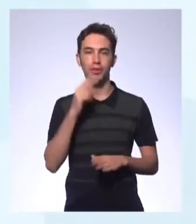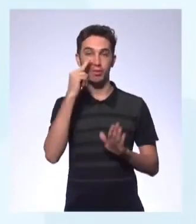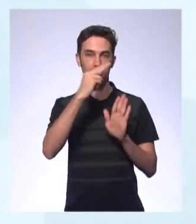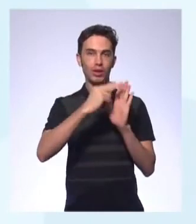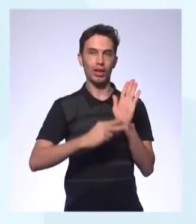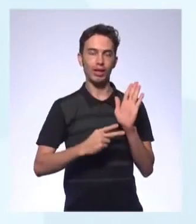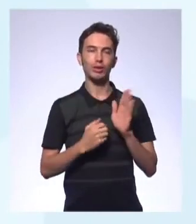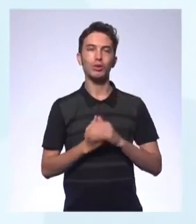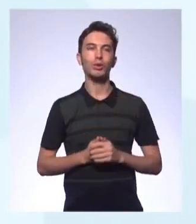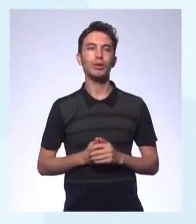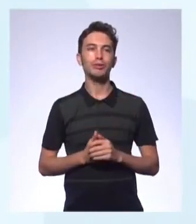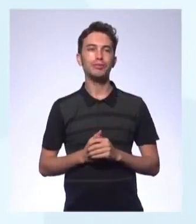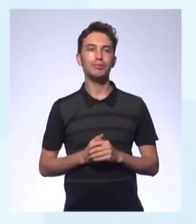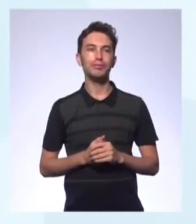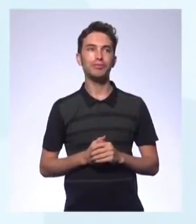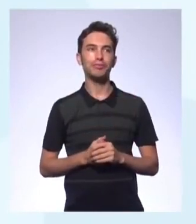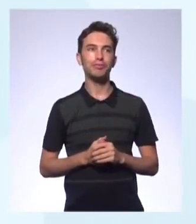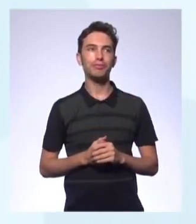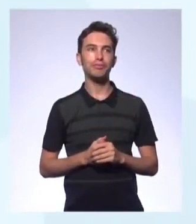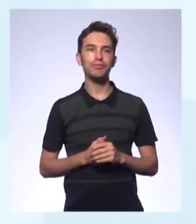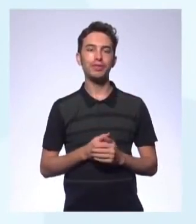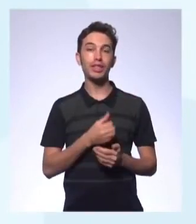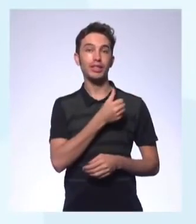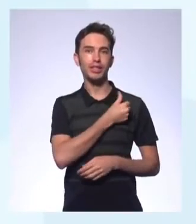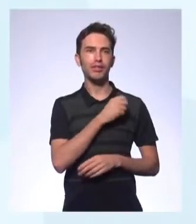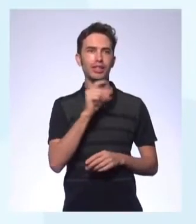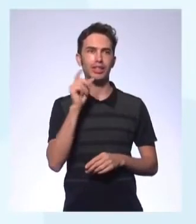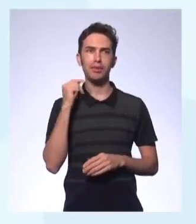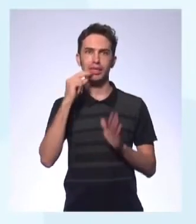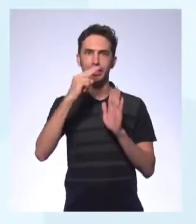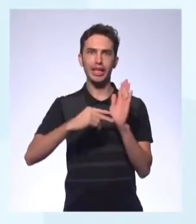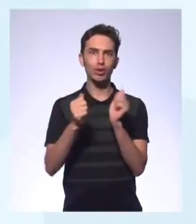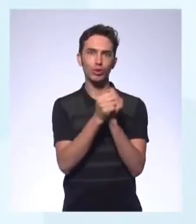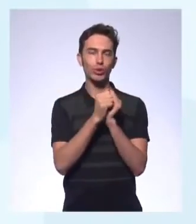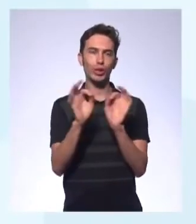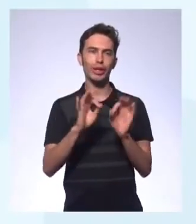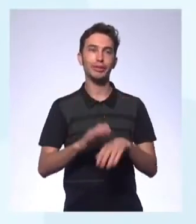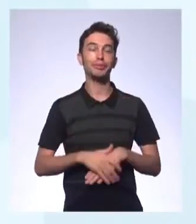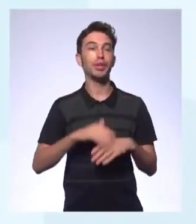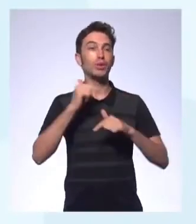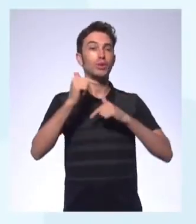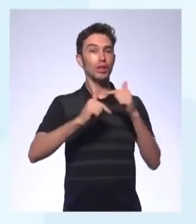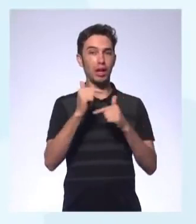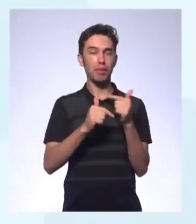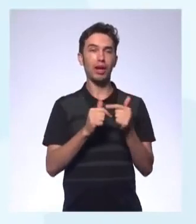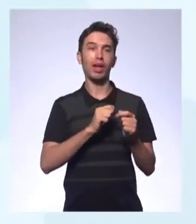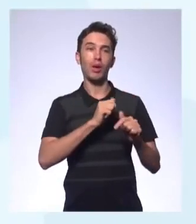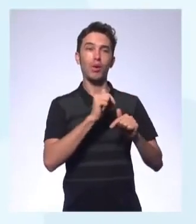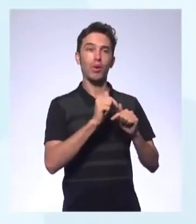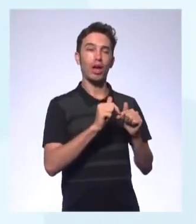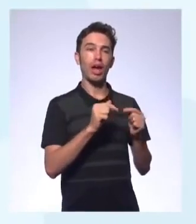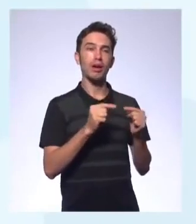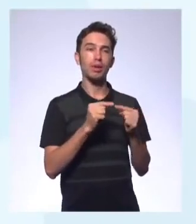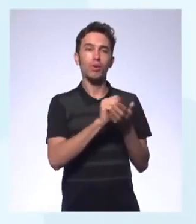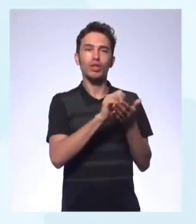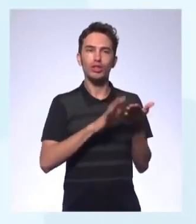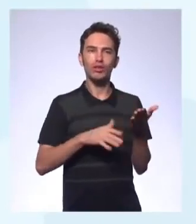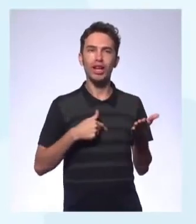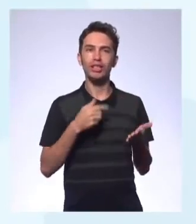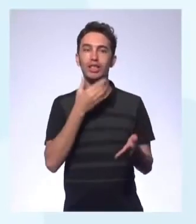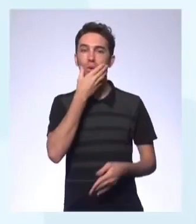leitura compartilhada. Faz tempo que a gente não faz isso, hein, sexto ano? Vamos lá. O trabalho é uma atividade por meio da qual o ser